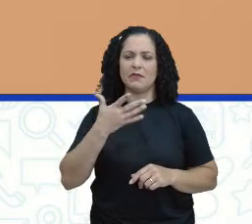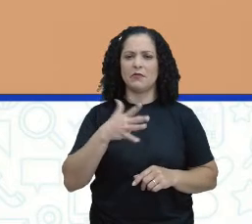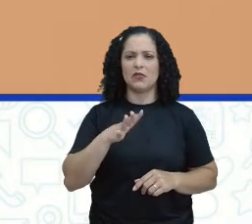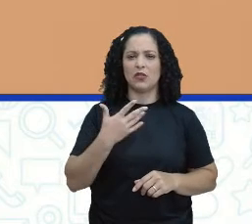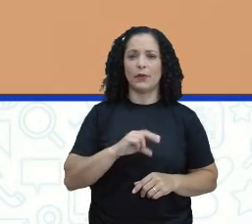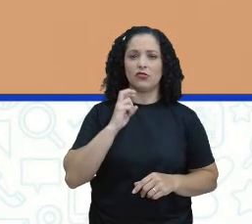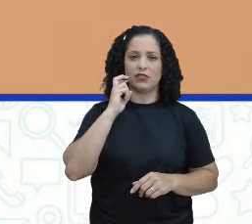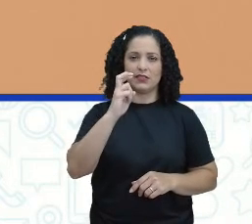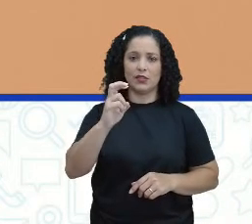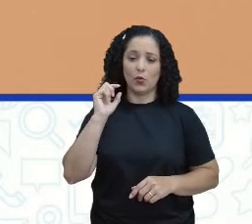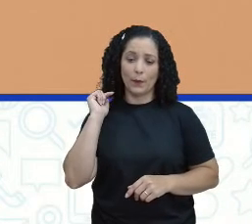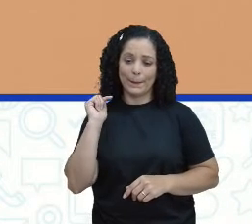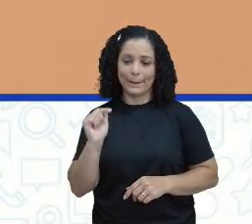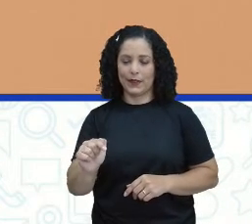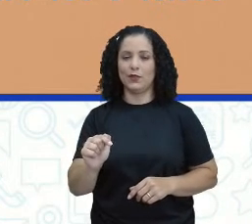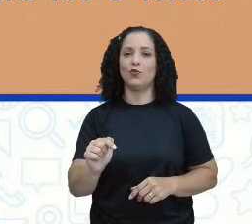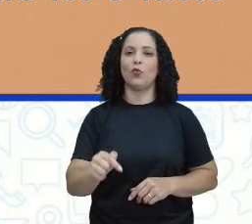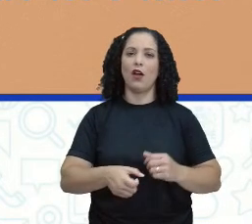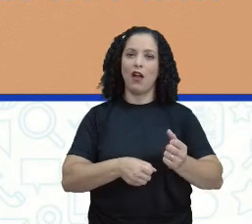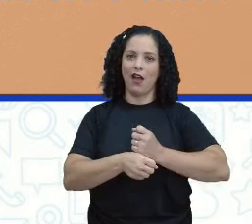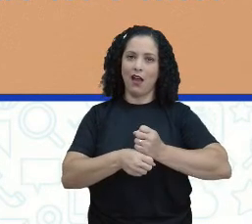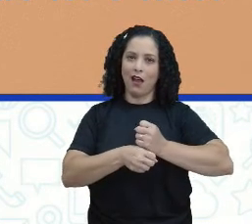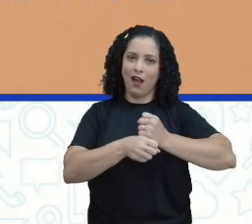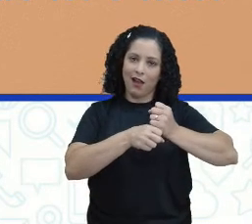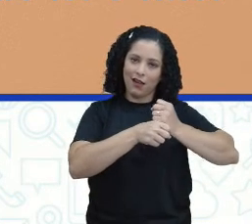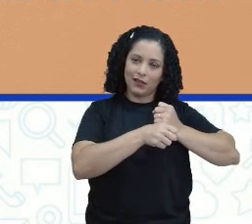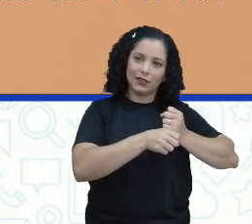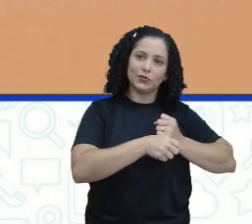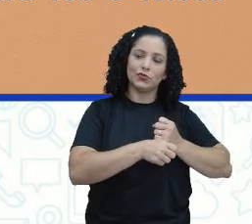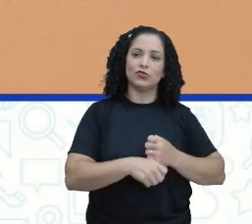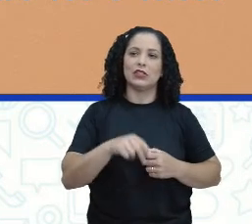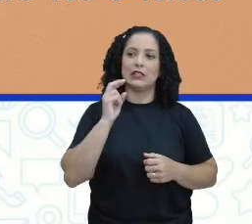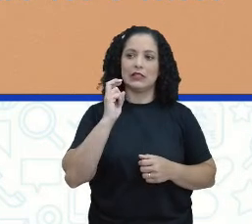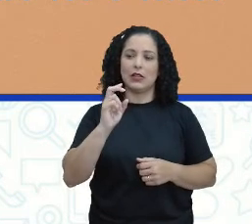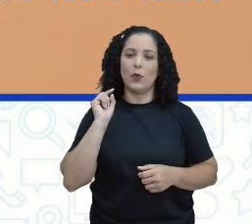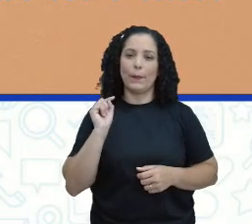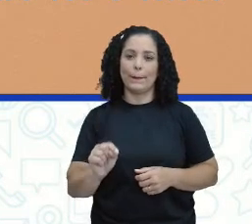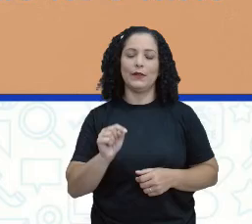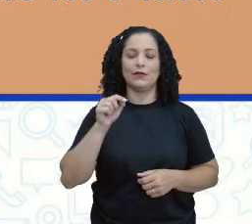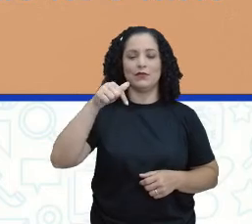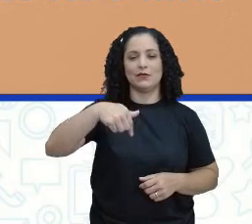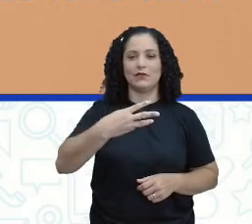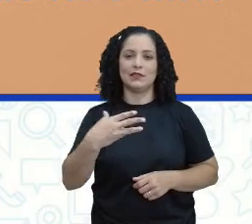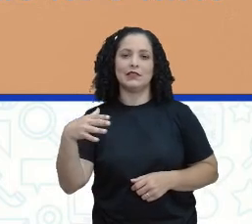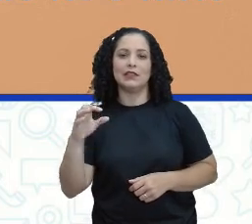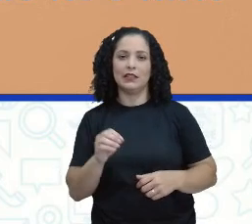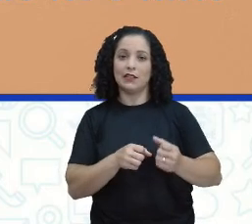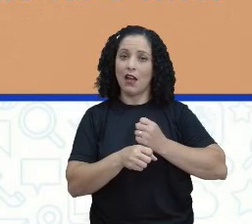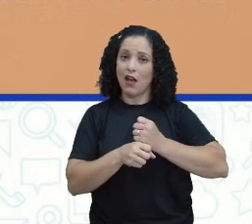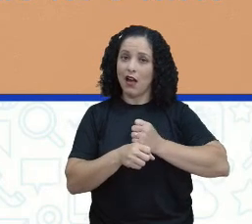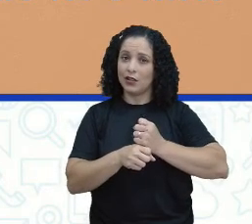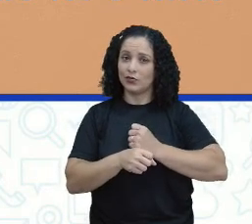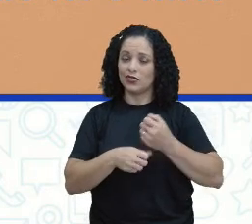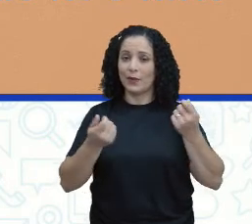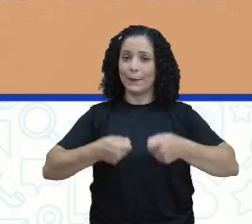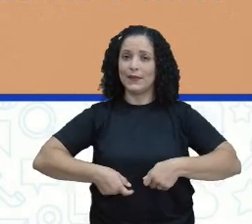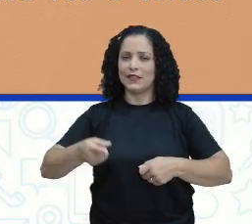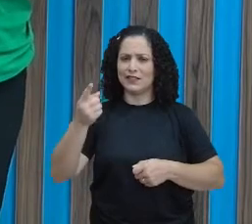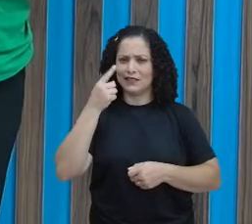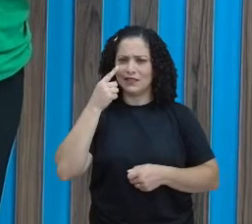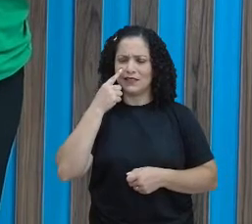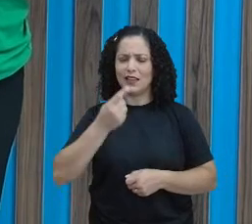uns 5.000 anos, tá? Ó, 5.730 anos. Então, a gente tem que considerar o